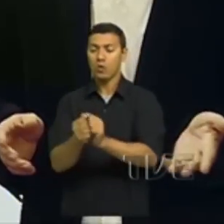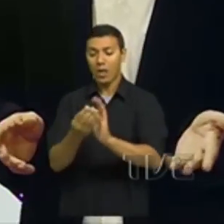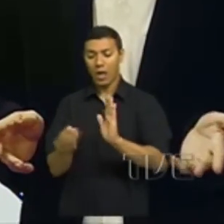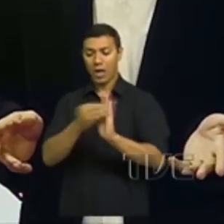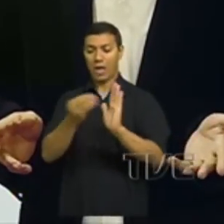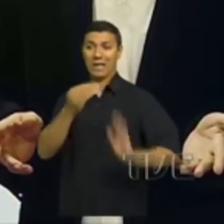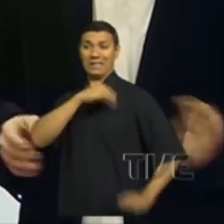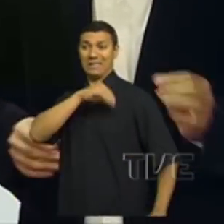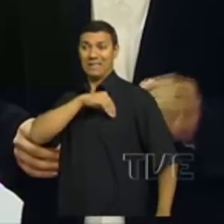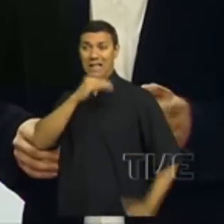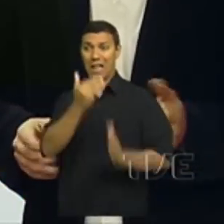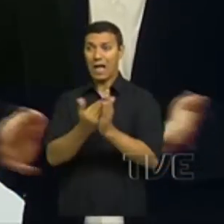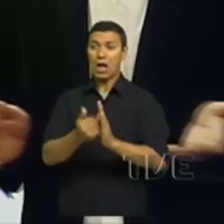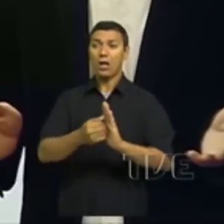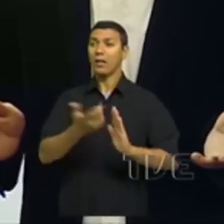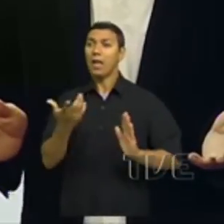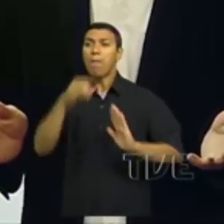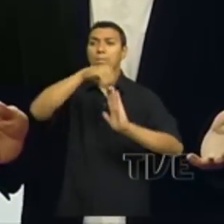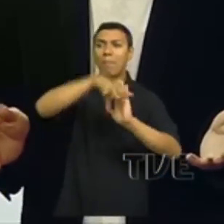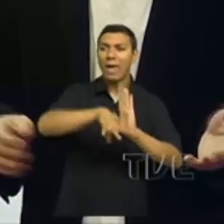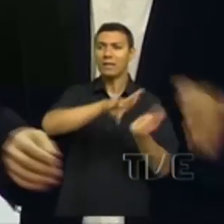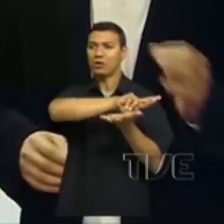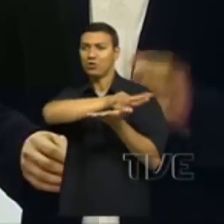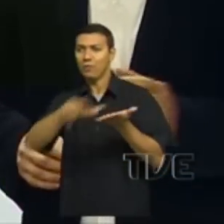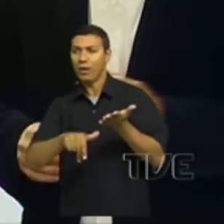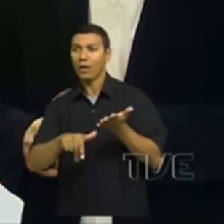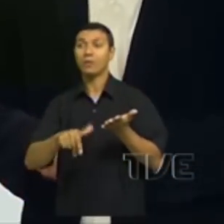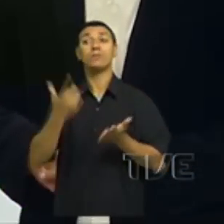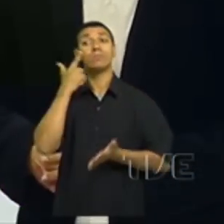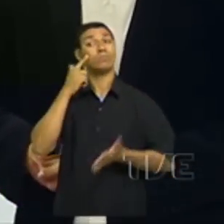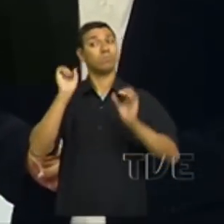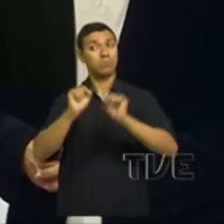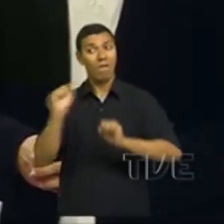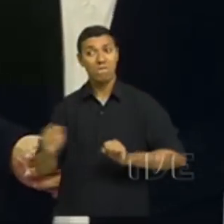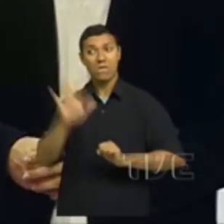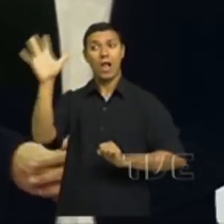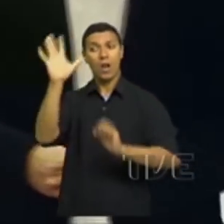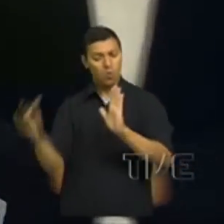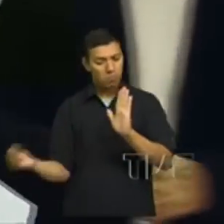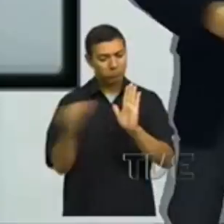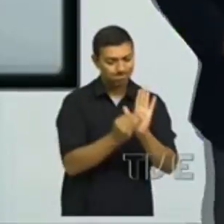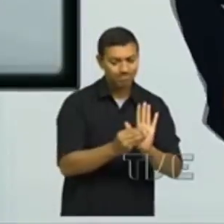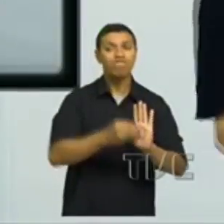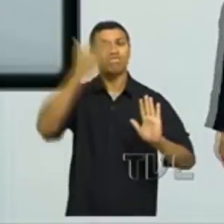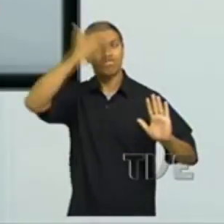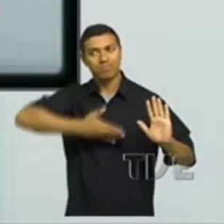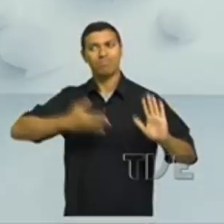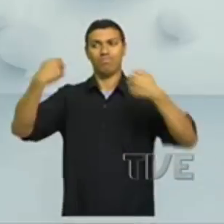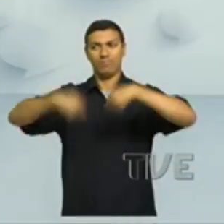rendimentos, bens e direitos, mesmo que de estágio, por exemplo, estes valores devem ser informados.